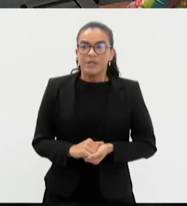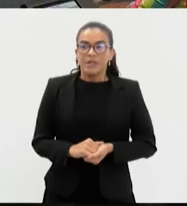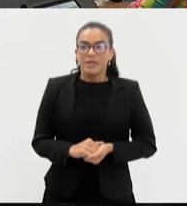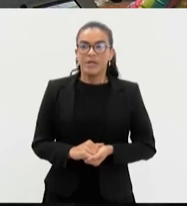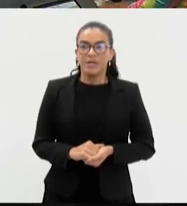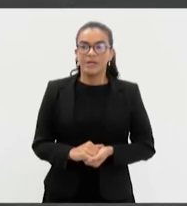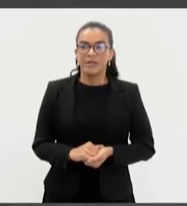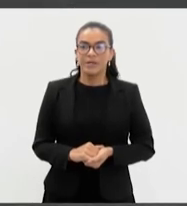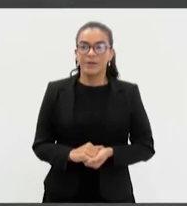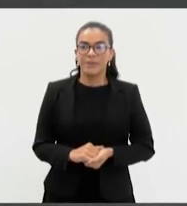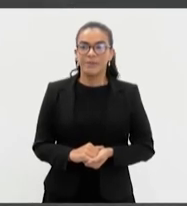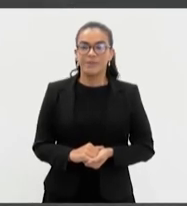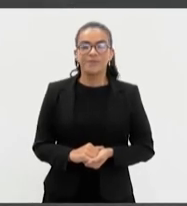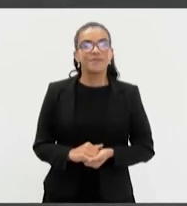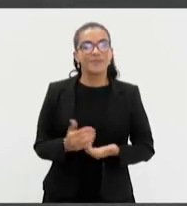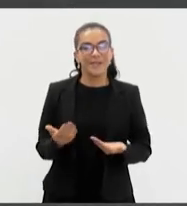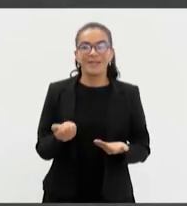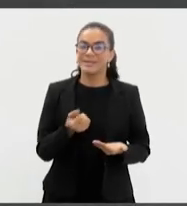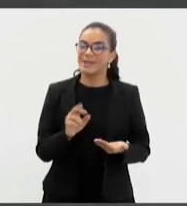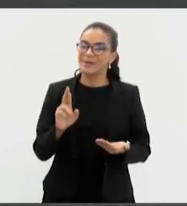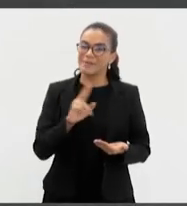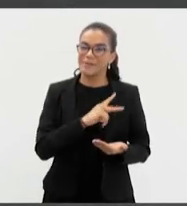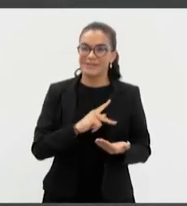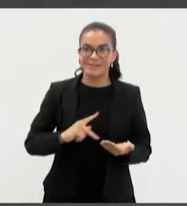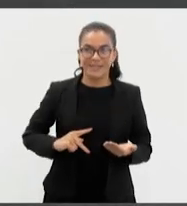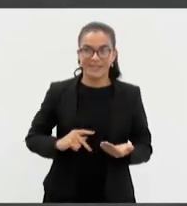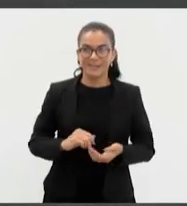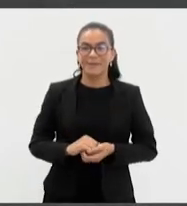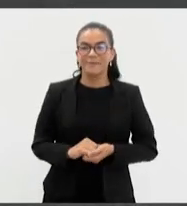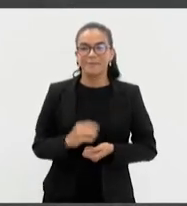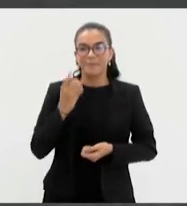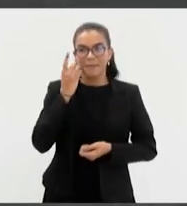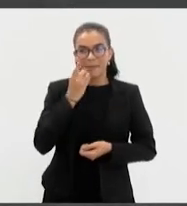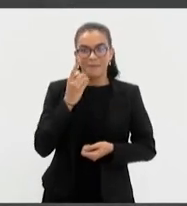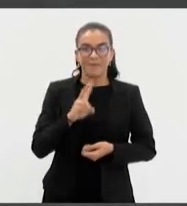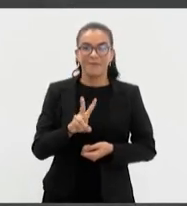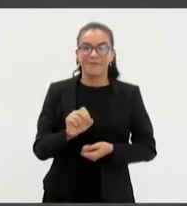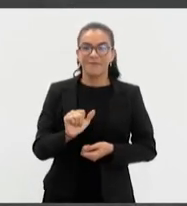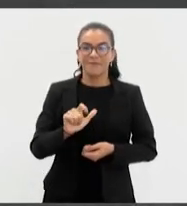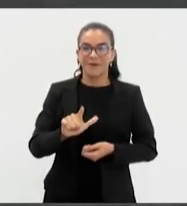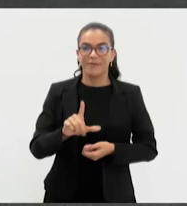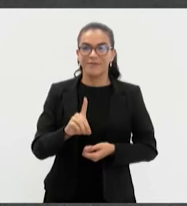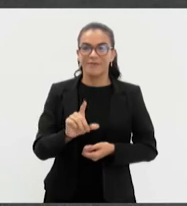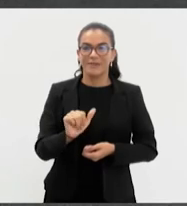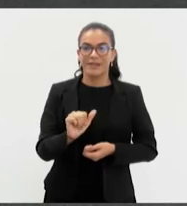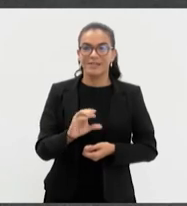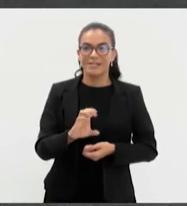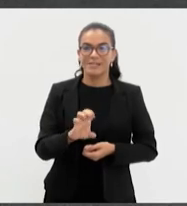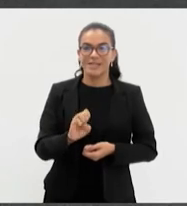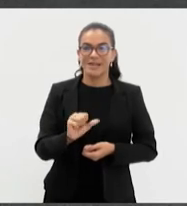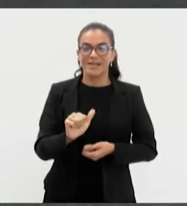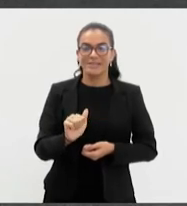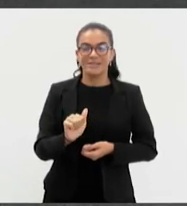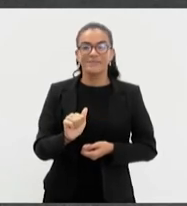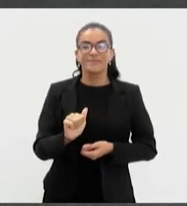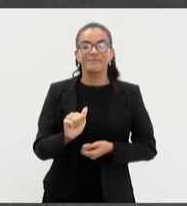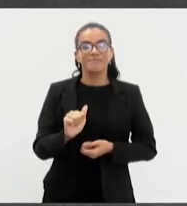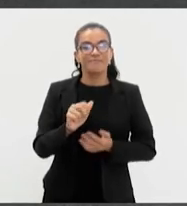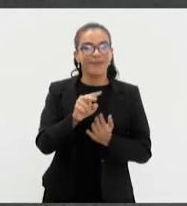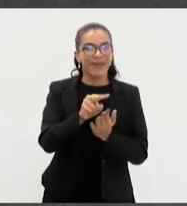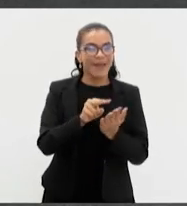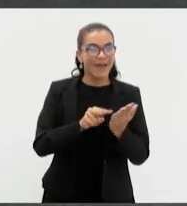anterior senhor presidente Deputado Val a ata reflete